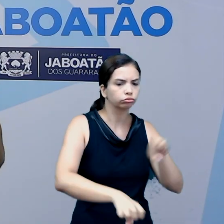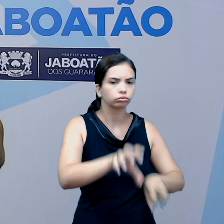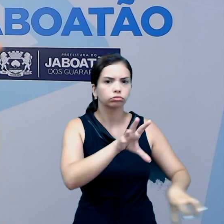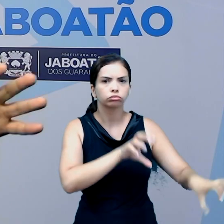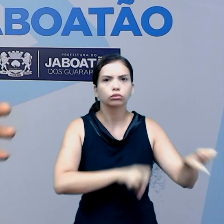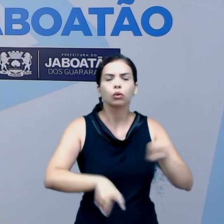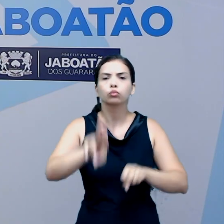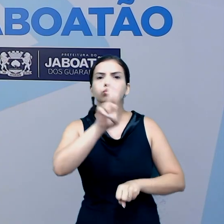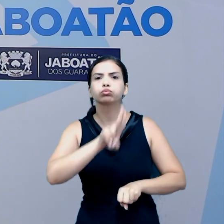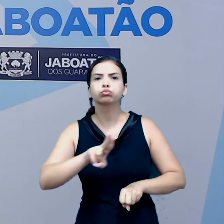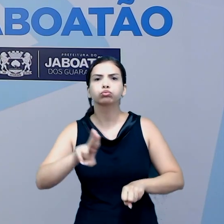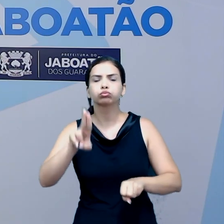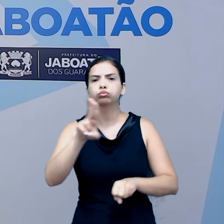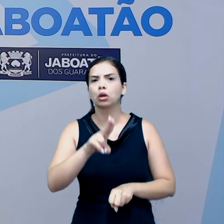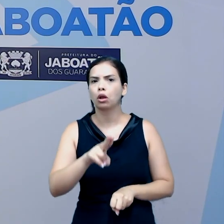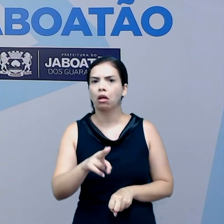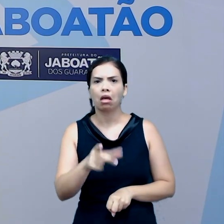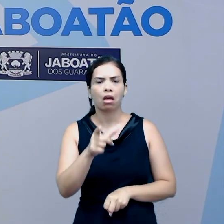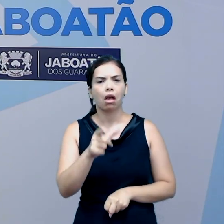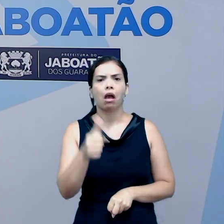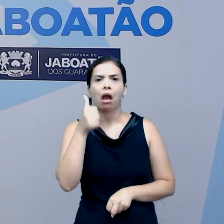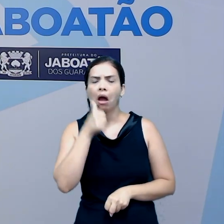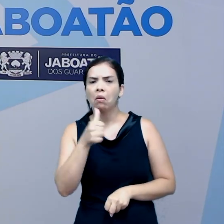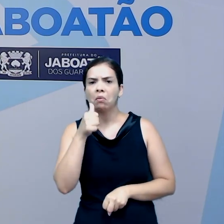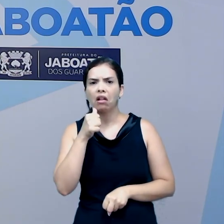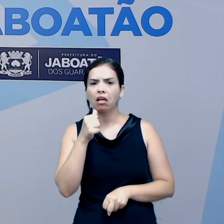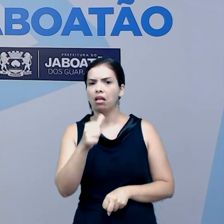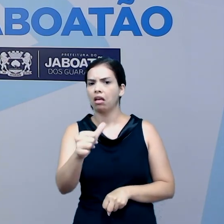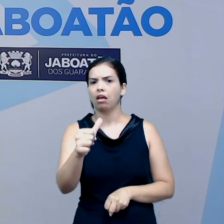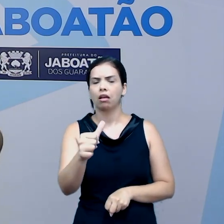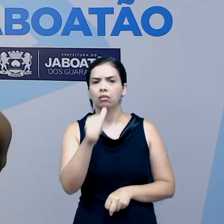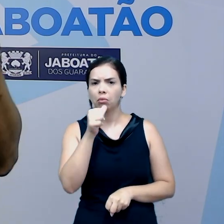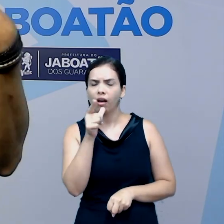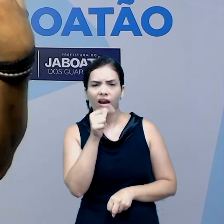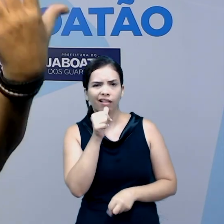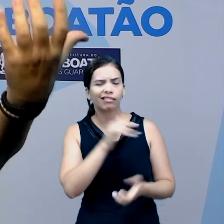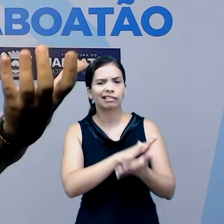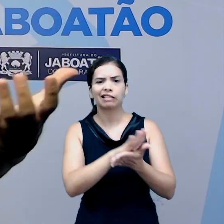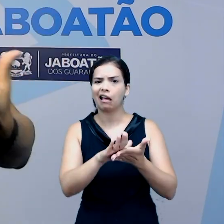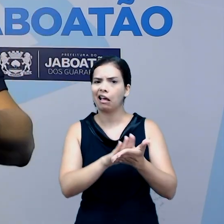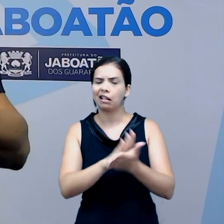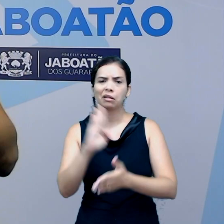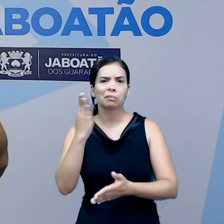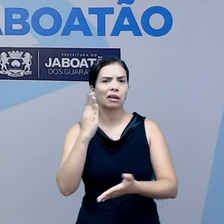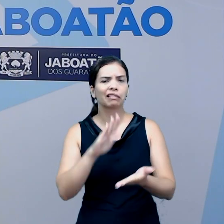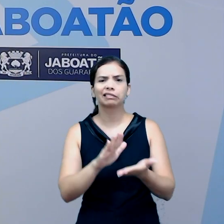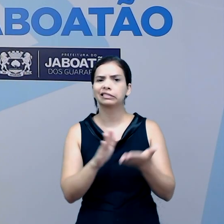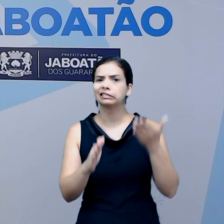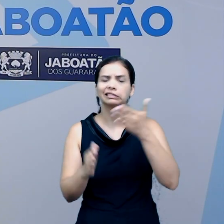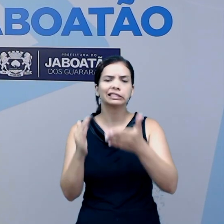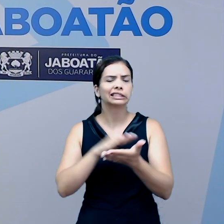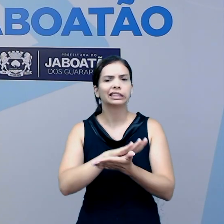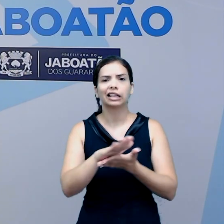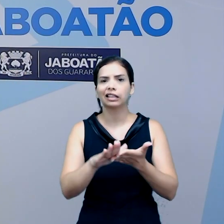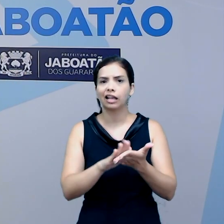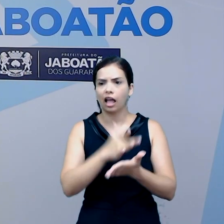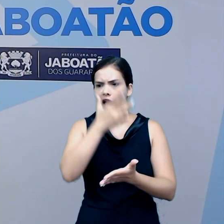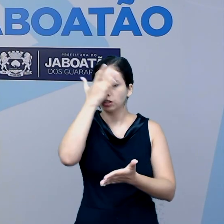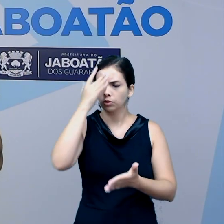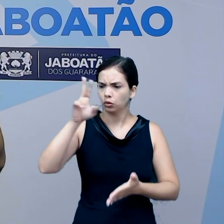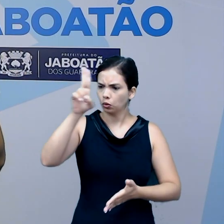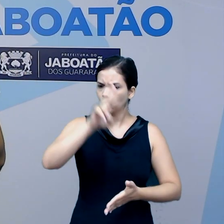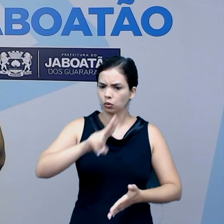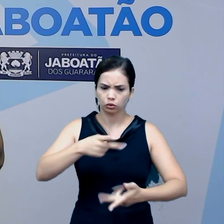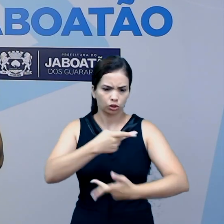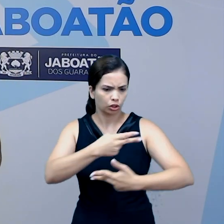E ela ficou 6 horas sem tomar água sem comer sem ir ao banheiro o que as pessoas começaram a usar esses objetos nela Oi